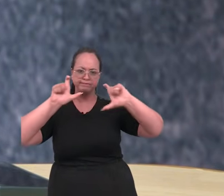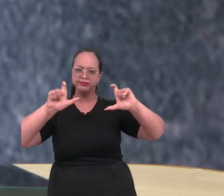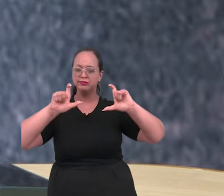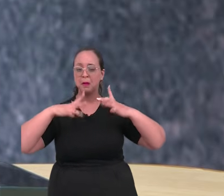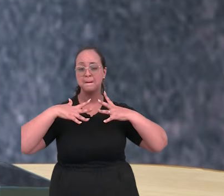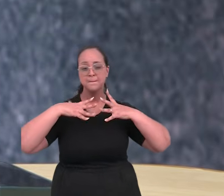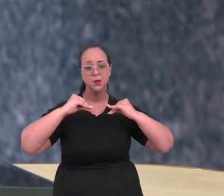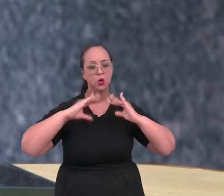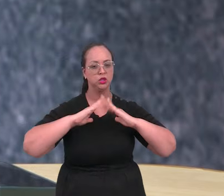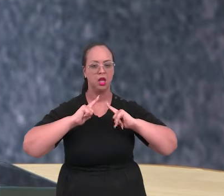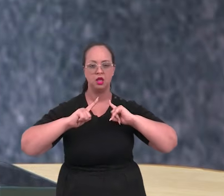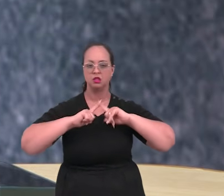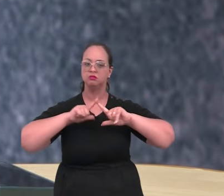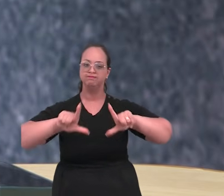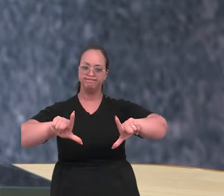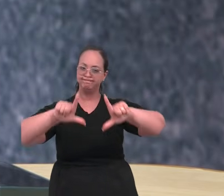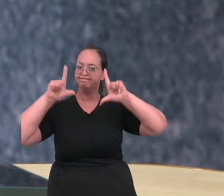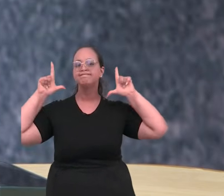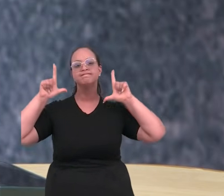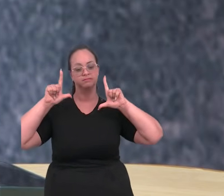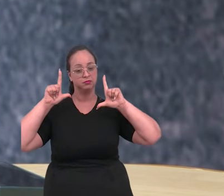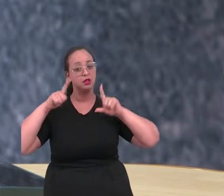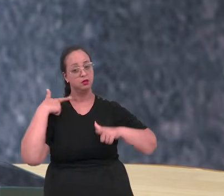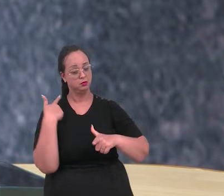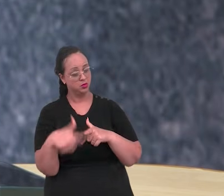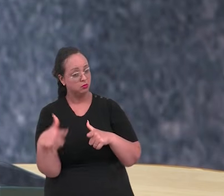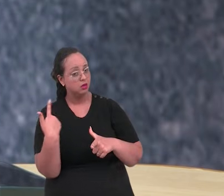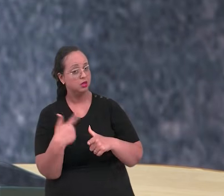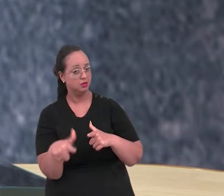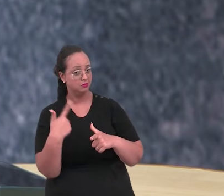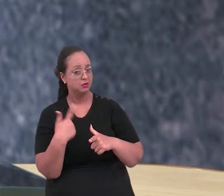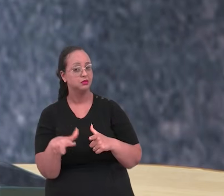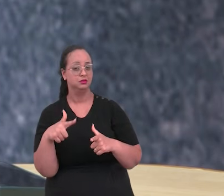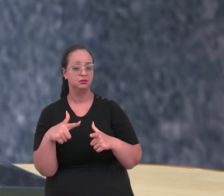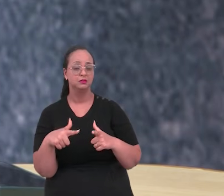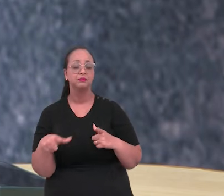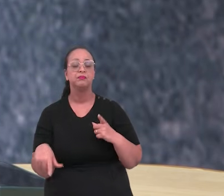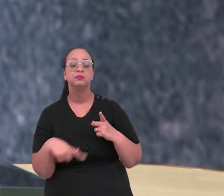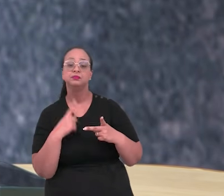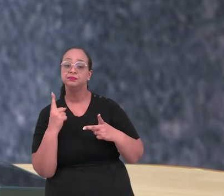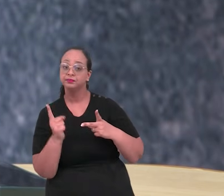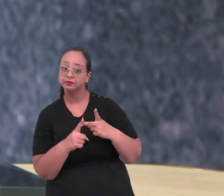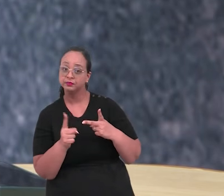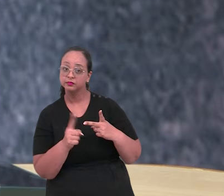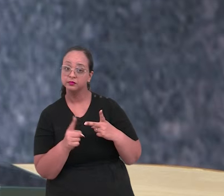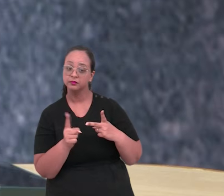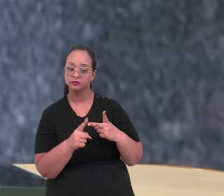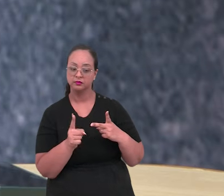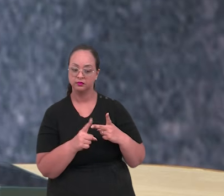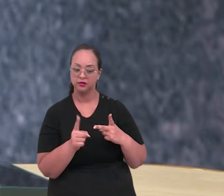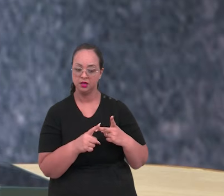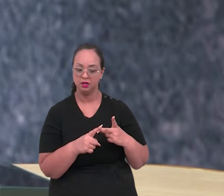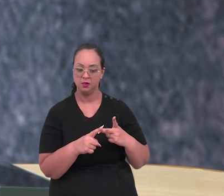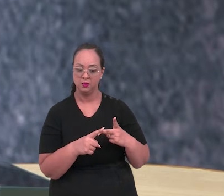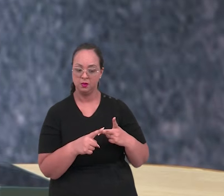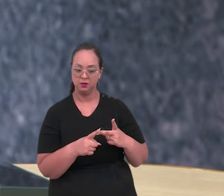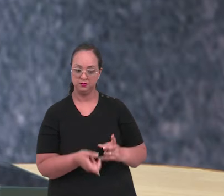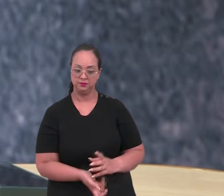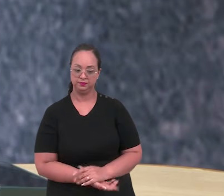igreja ostentava, isso de fato foi reconhecido como um problema. Uma outra característica da Contra-Reforma foi o incentivo à